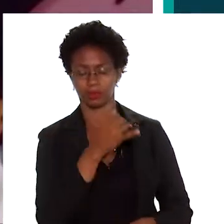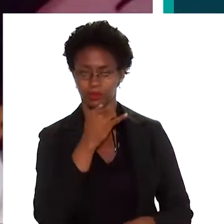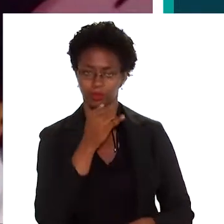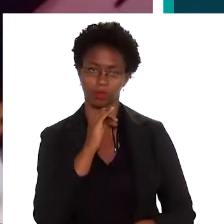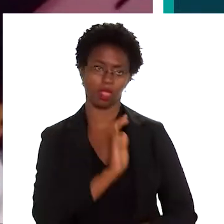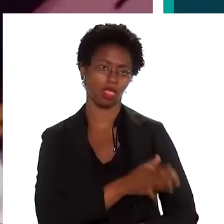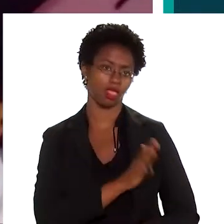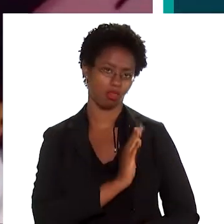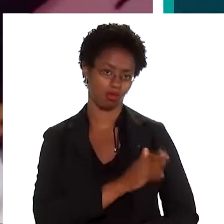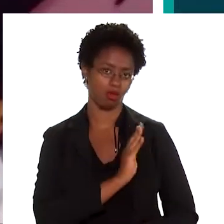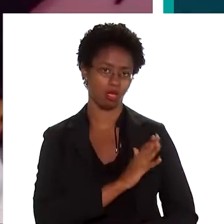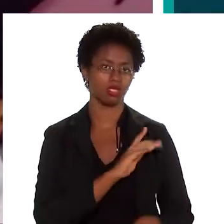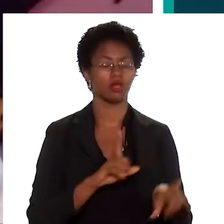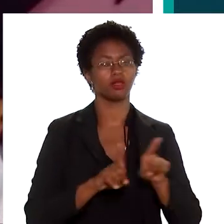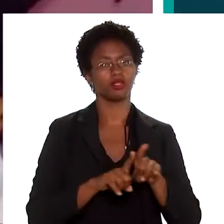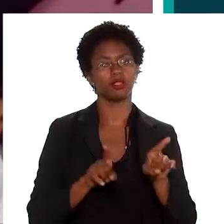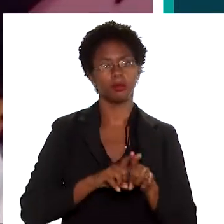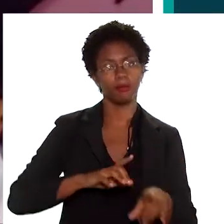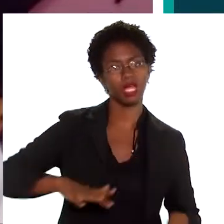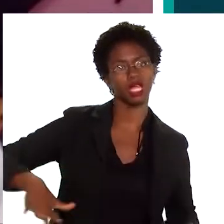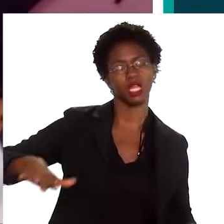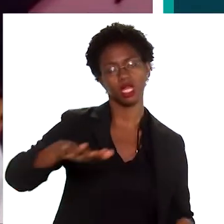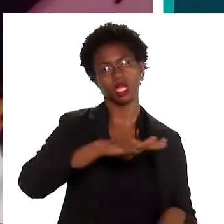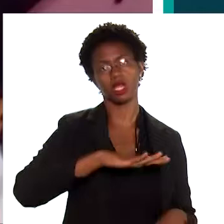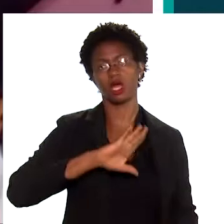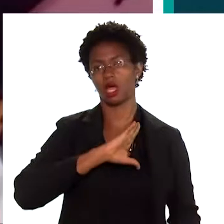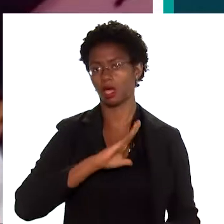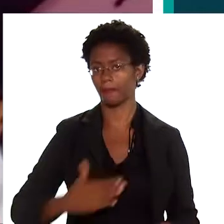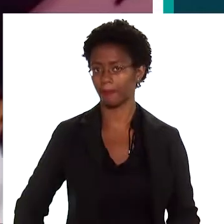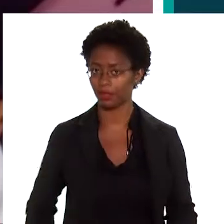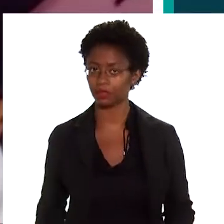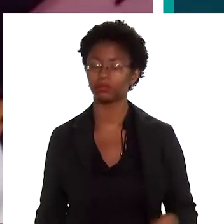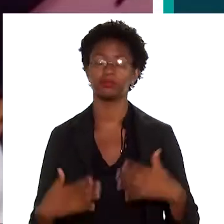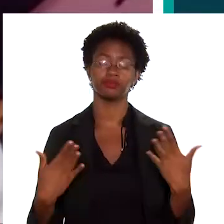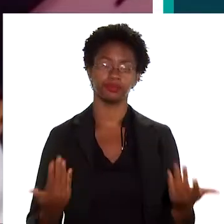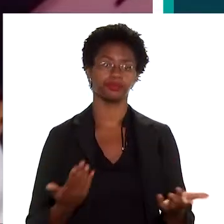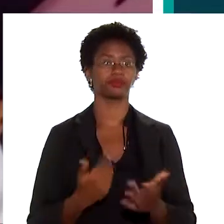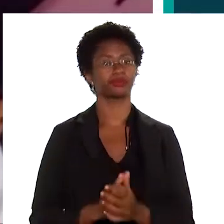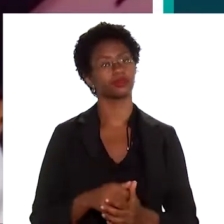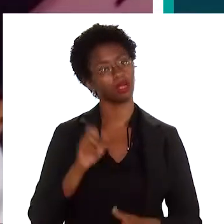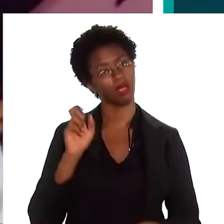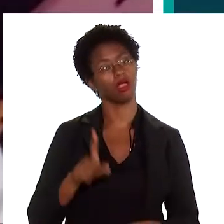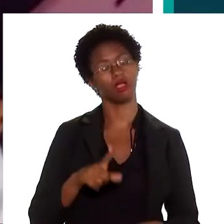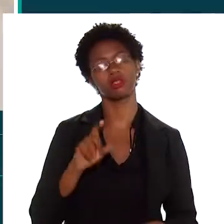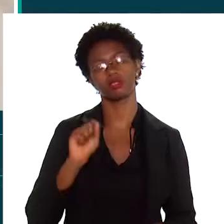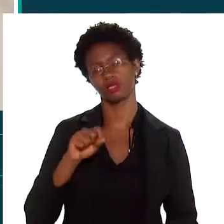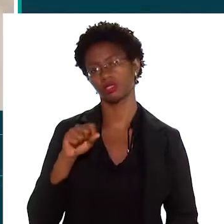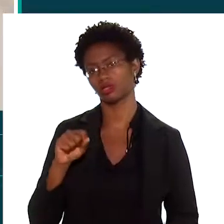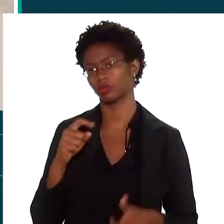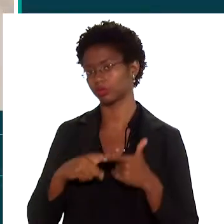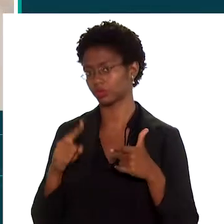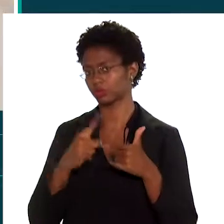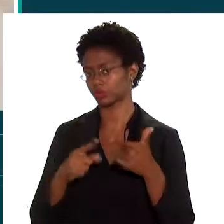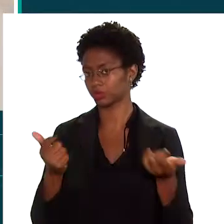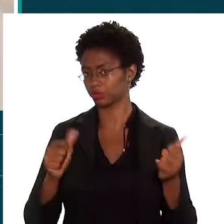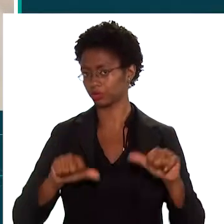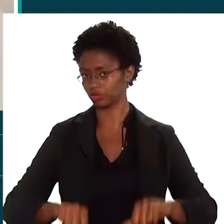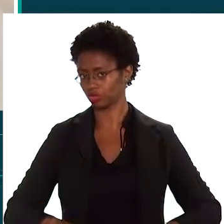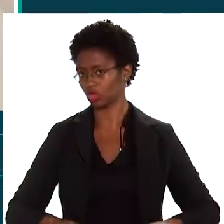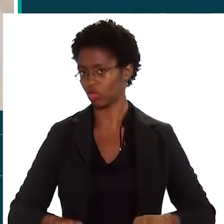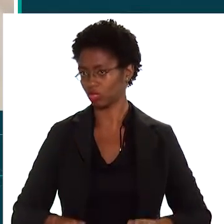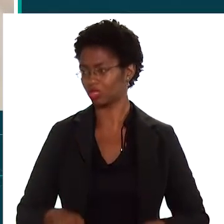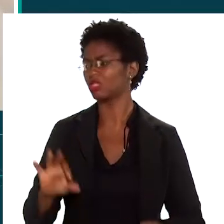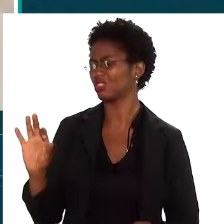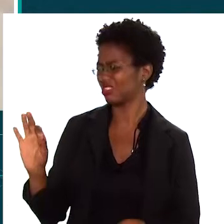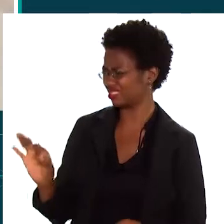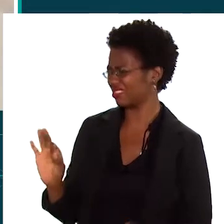área cardiovascular e particularmente da área pública. Isso, de fato, é uma realidade, né? A gente tem... Isso